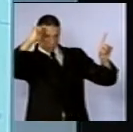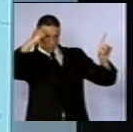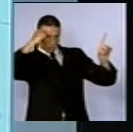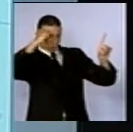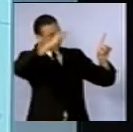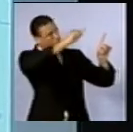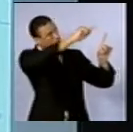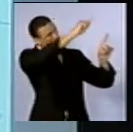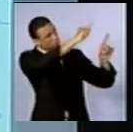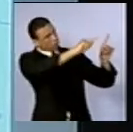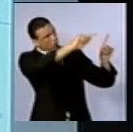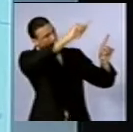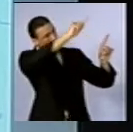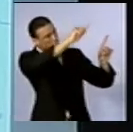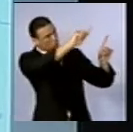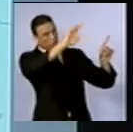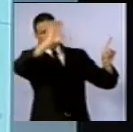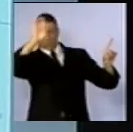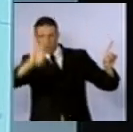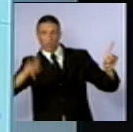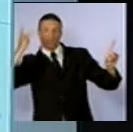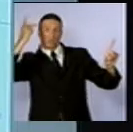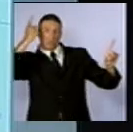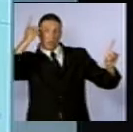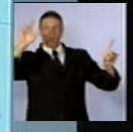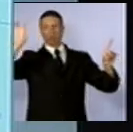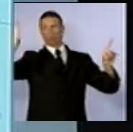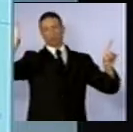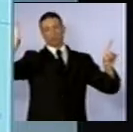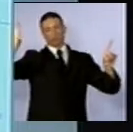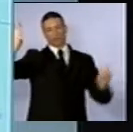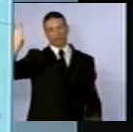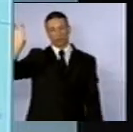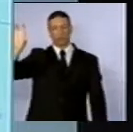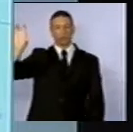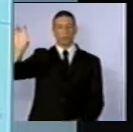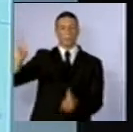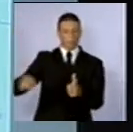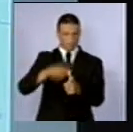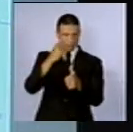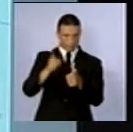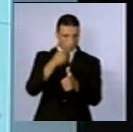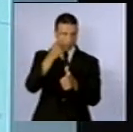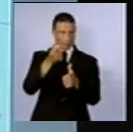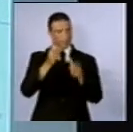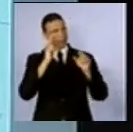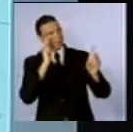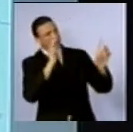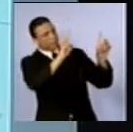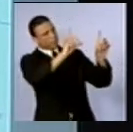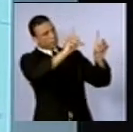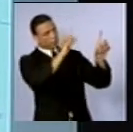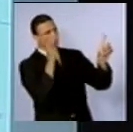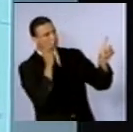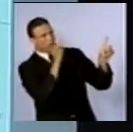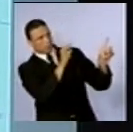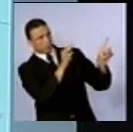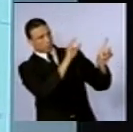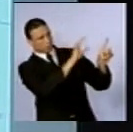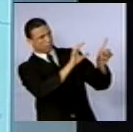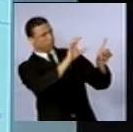espaço né da região metropolitana de São Paulo Então a primeira coisa que nós observamos é que não há